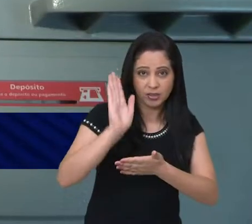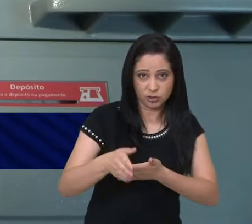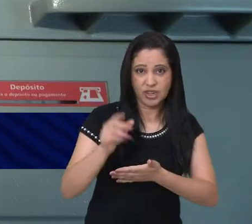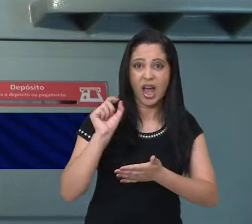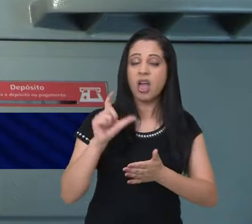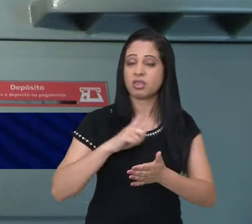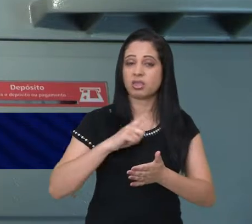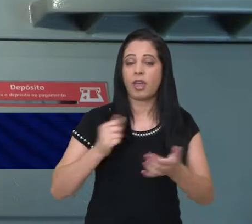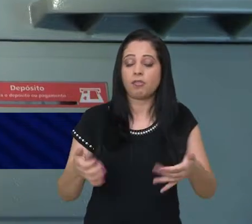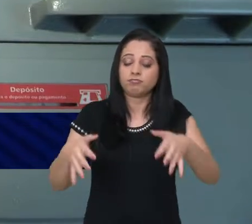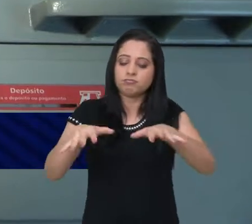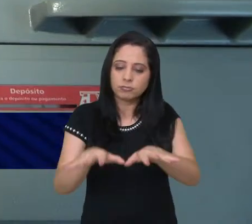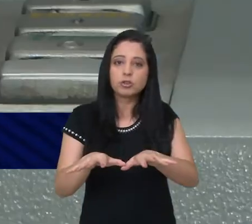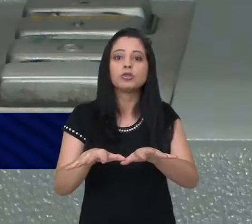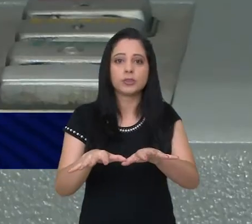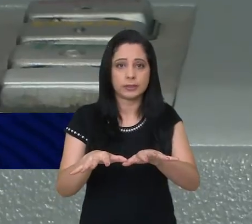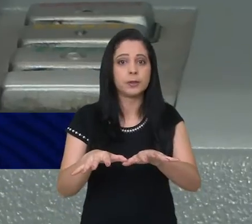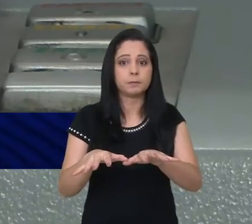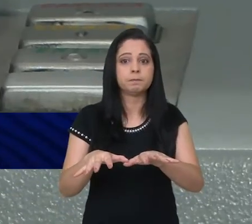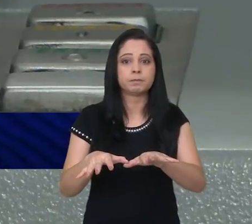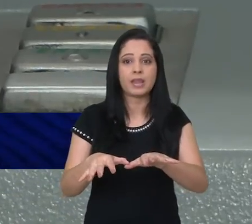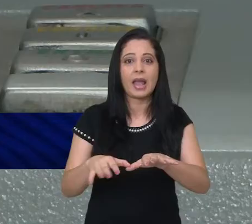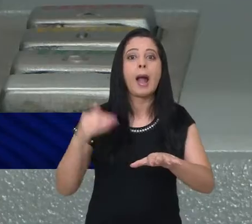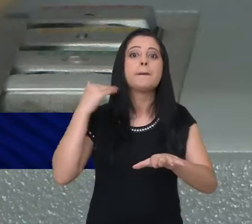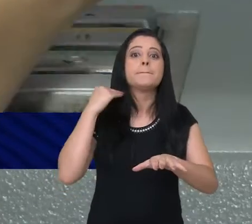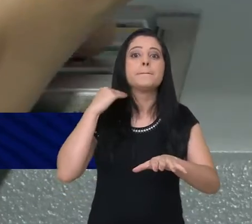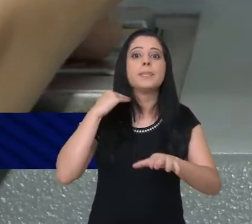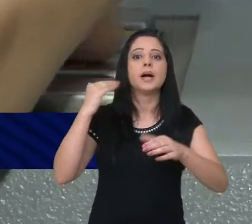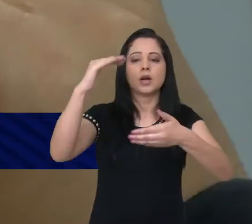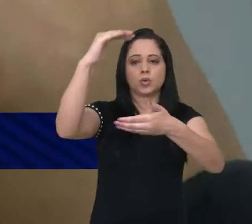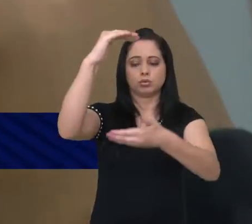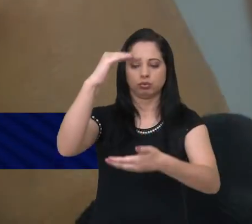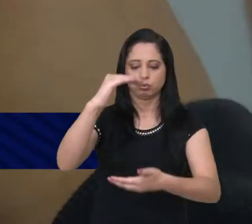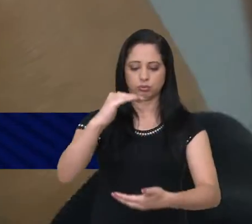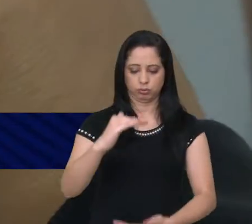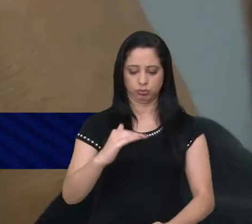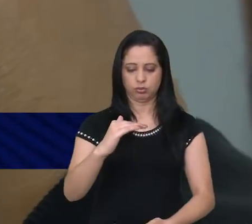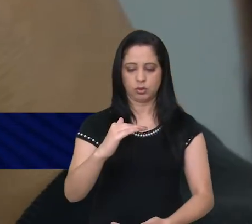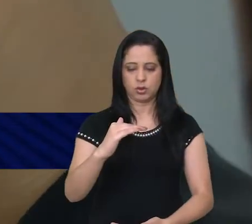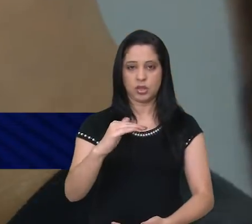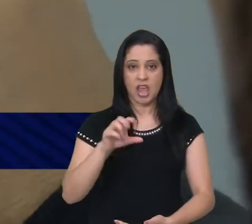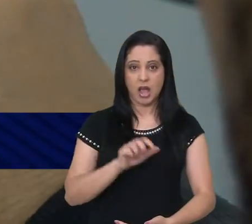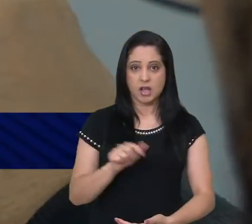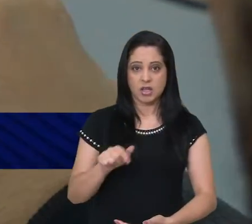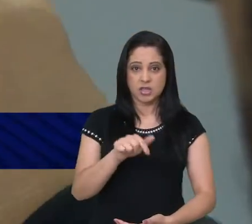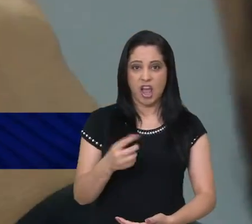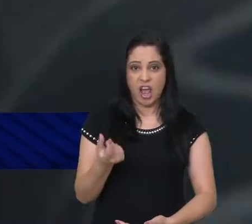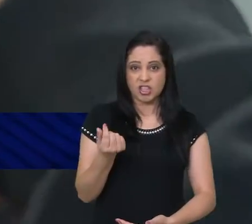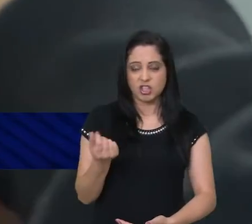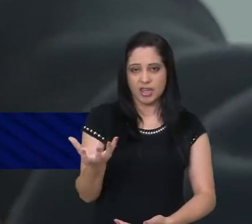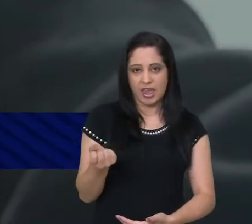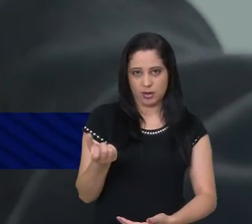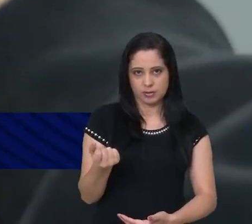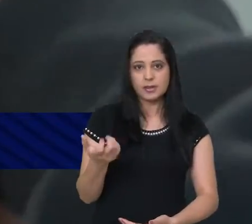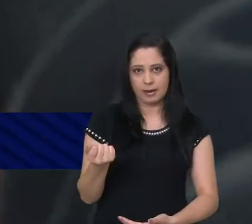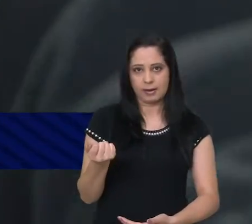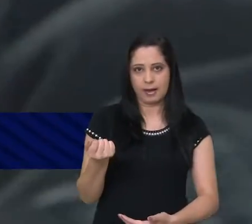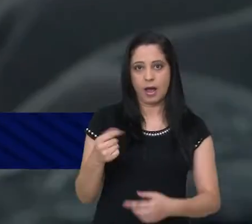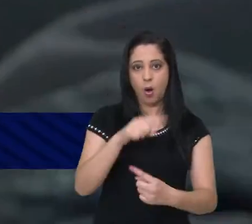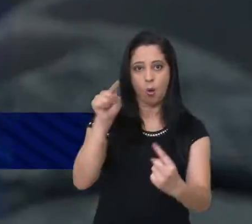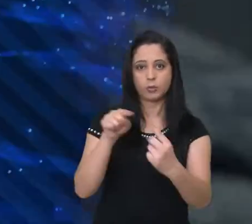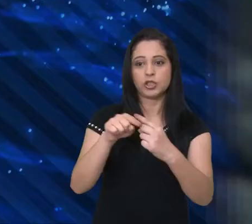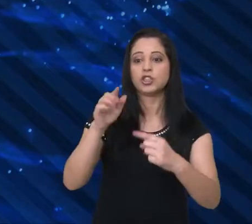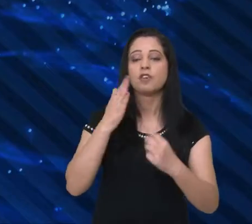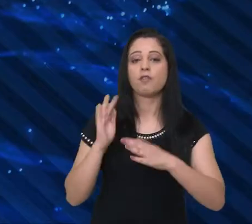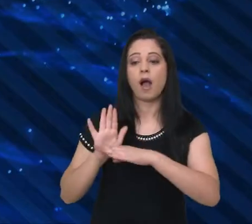medida também pautada na inclusão determina que as agências bancárias do município devem ter caixas eletrônicos voltados para pessoas com